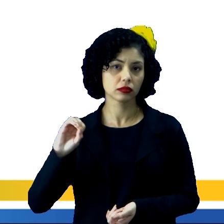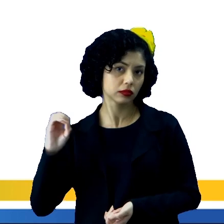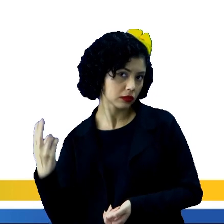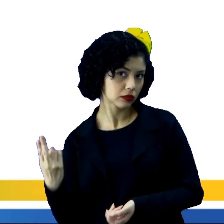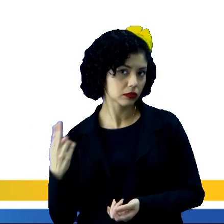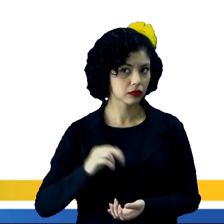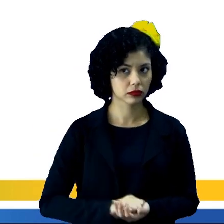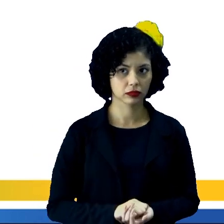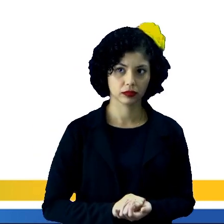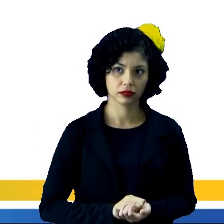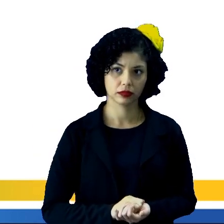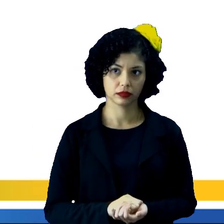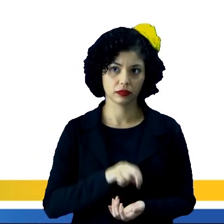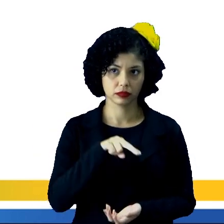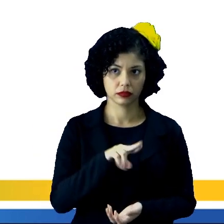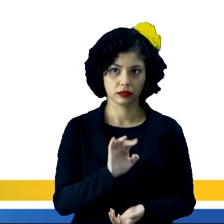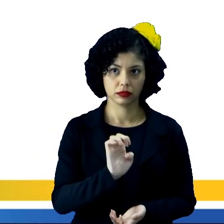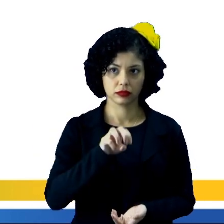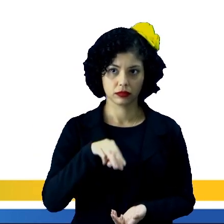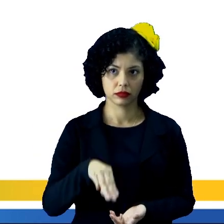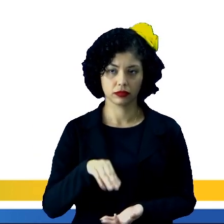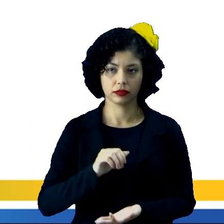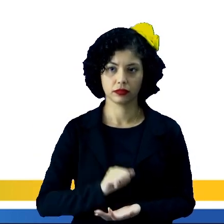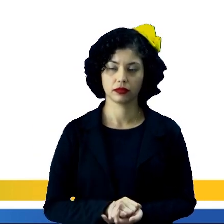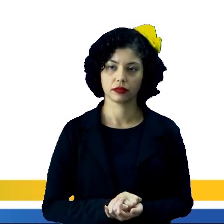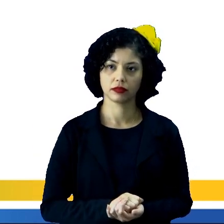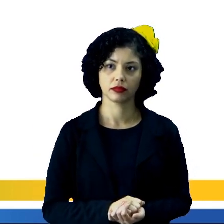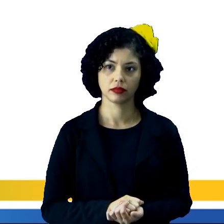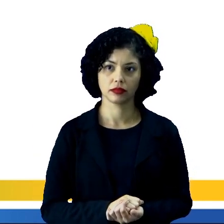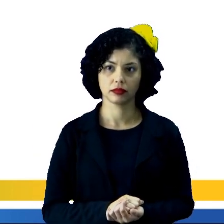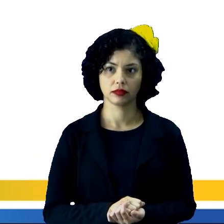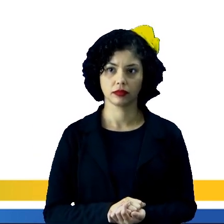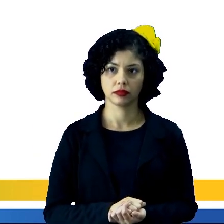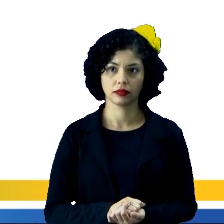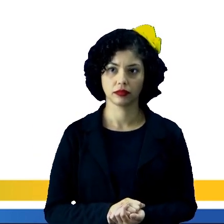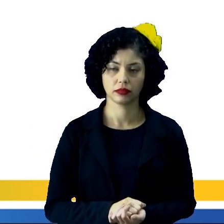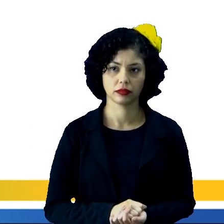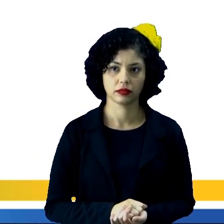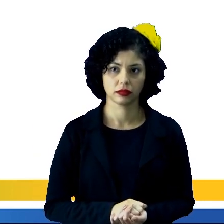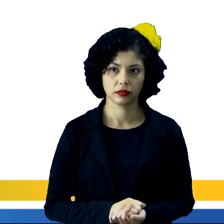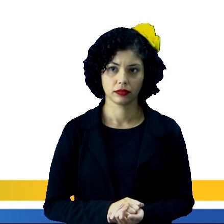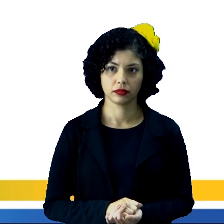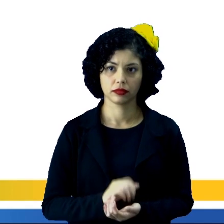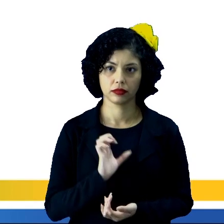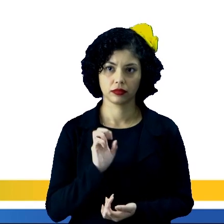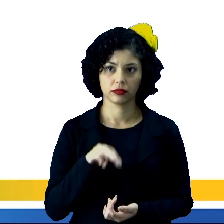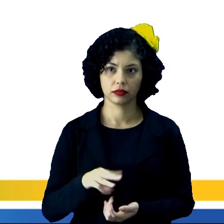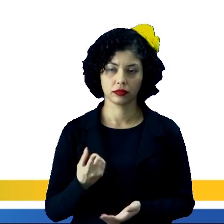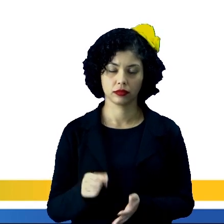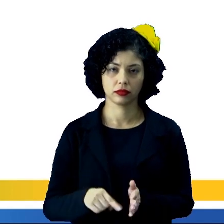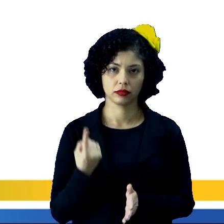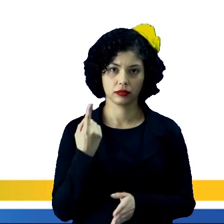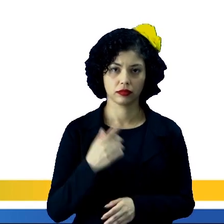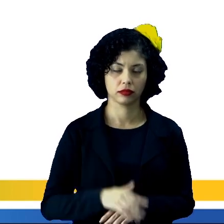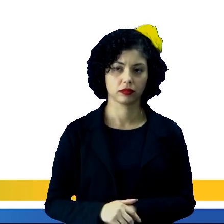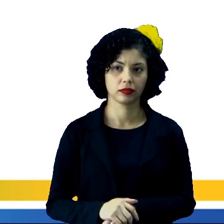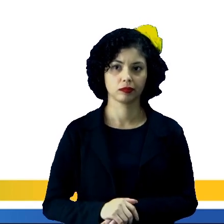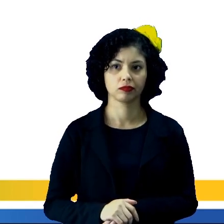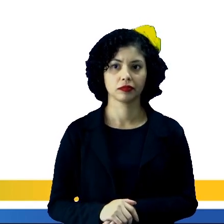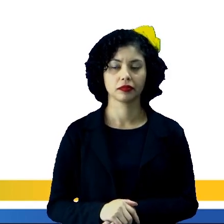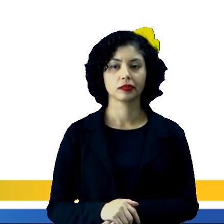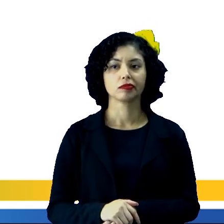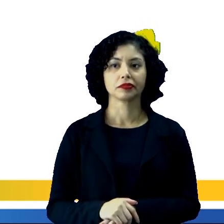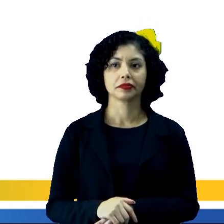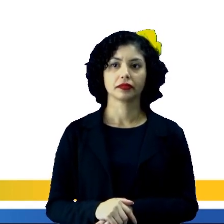significa ou, neither nor, nem, e instead, em vez